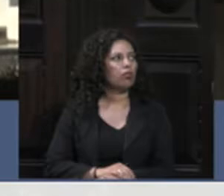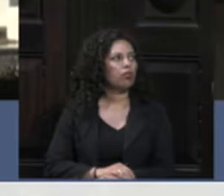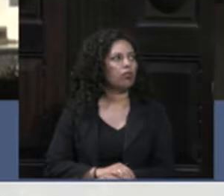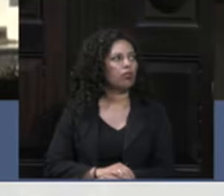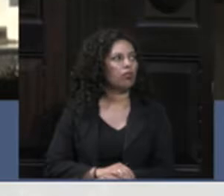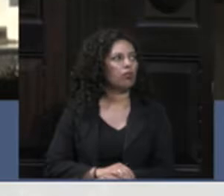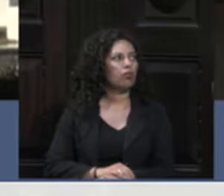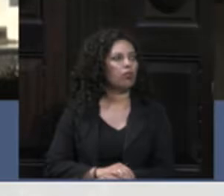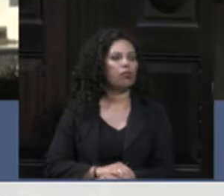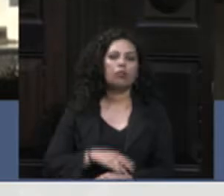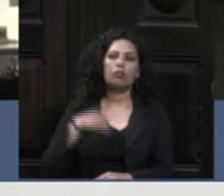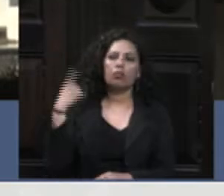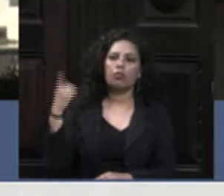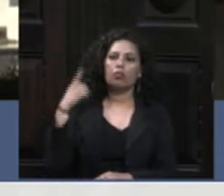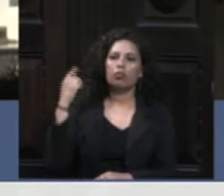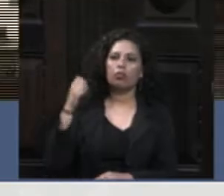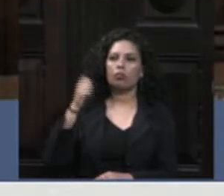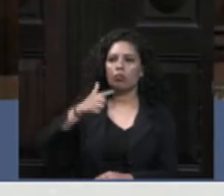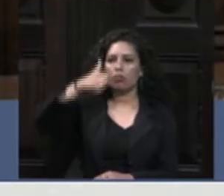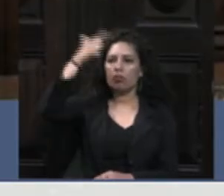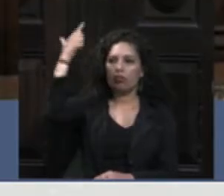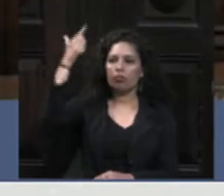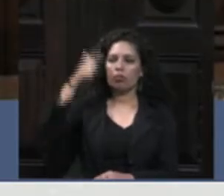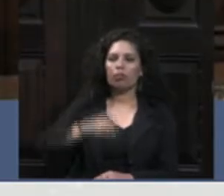Com a palavra, o deputado Luiz Paulo.